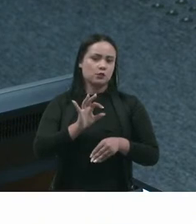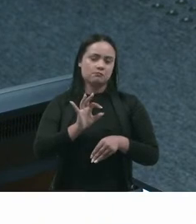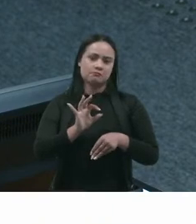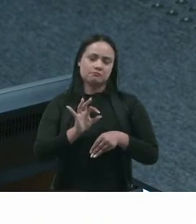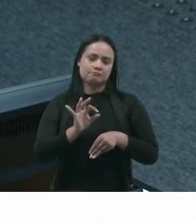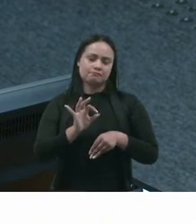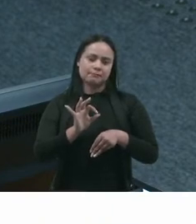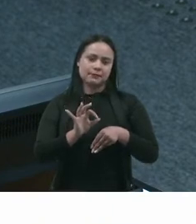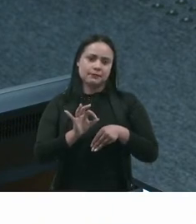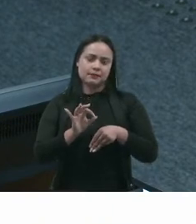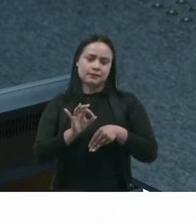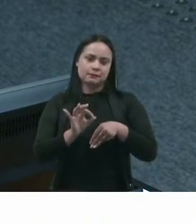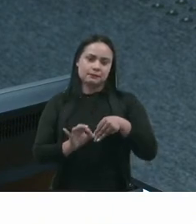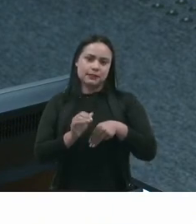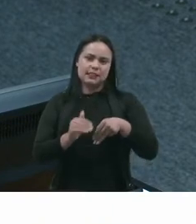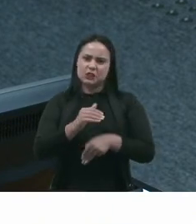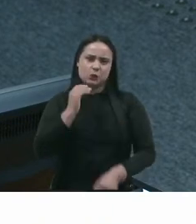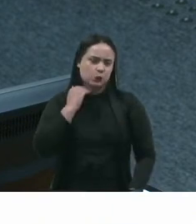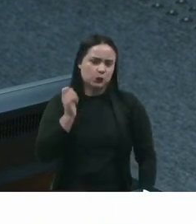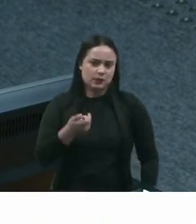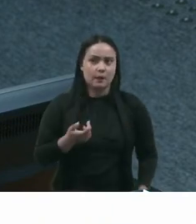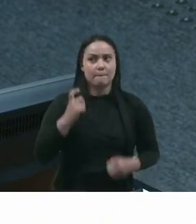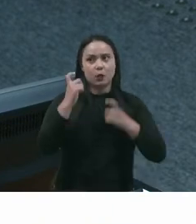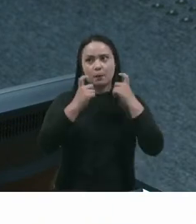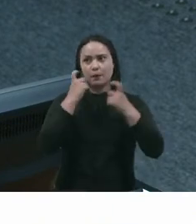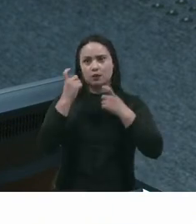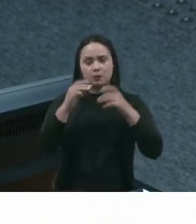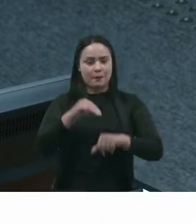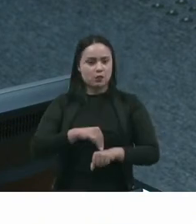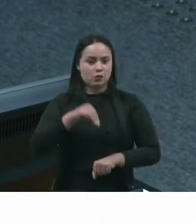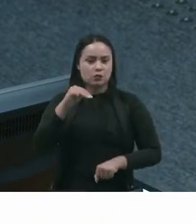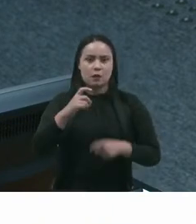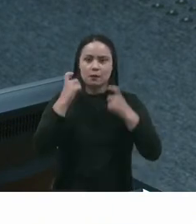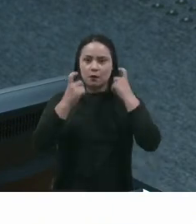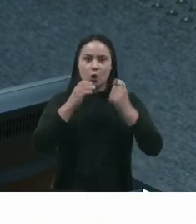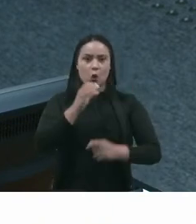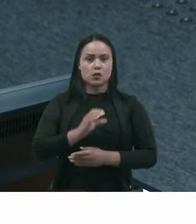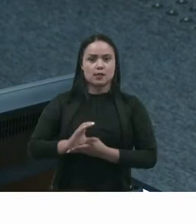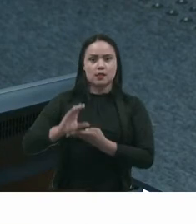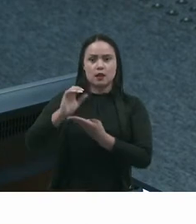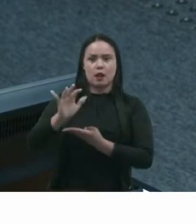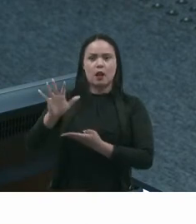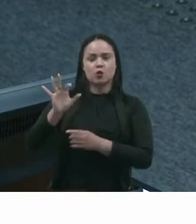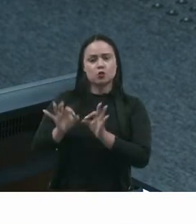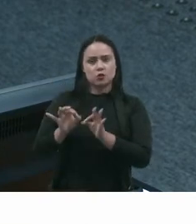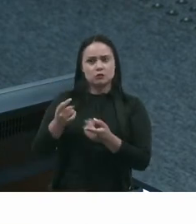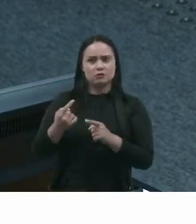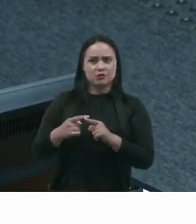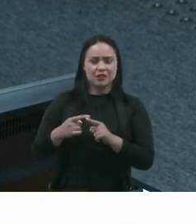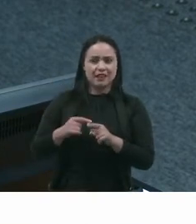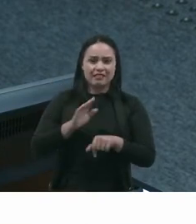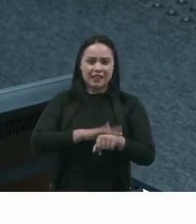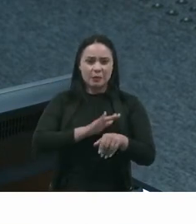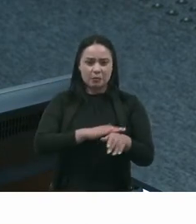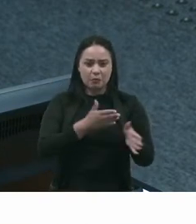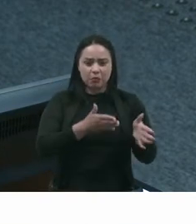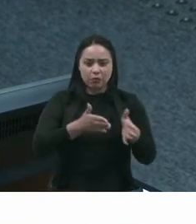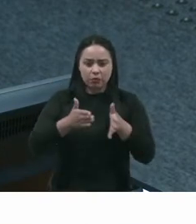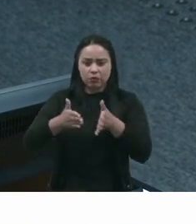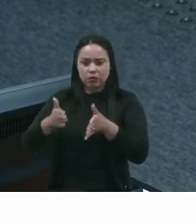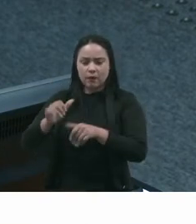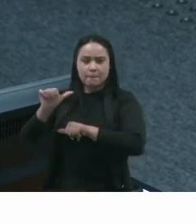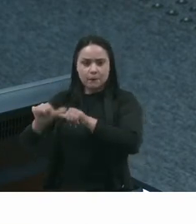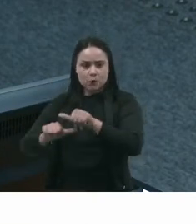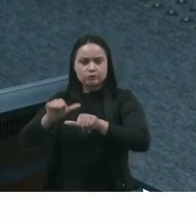é preocupante para a magistratura, é preocupante para o Conselho Nacional de Justiça, porque os tempos vão mudando. E com